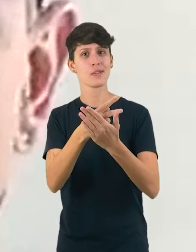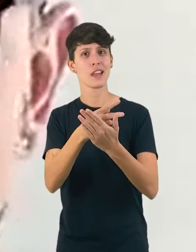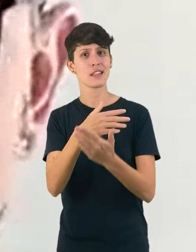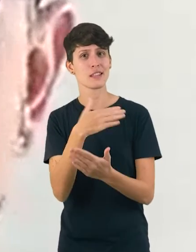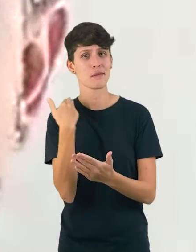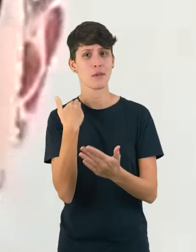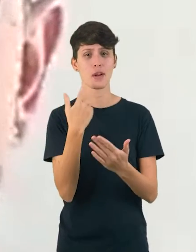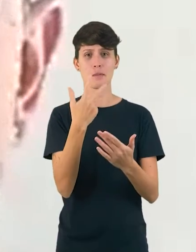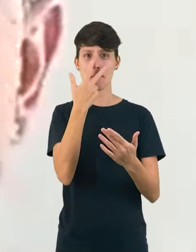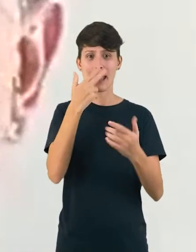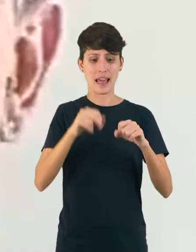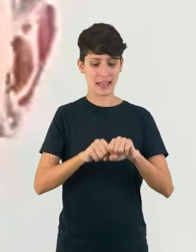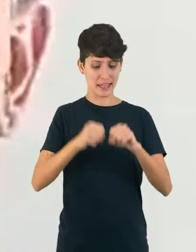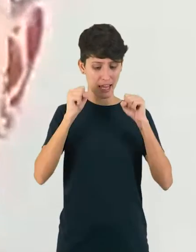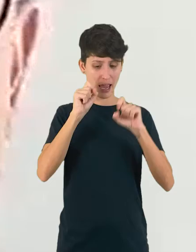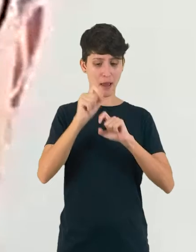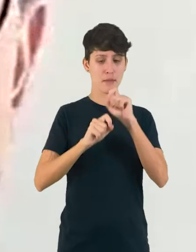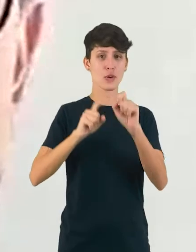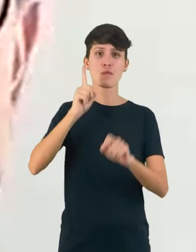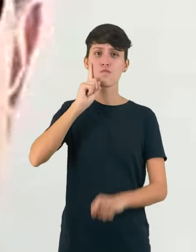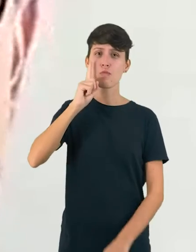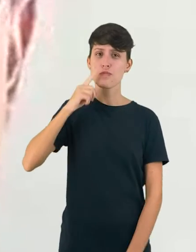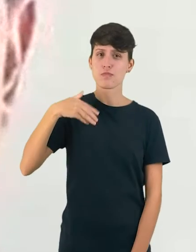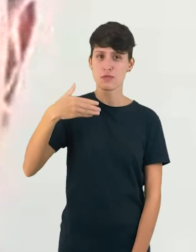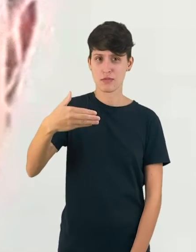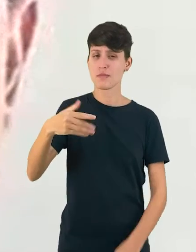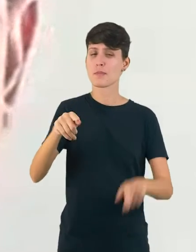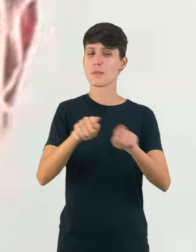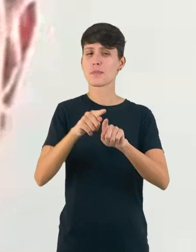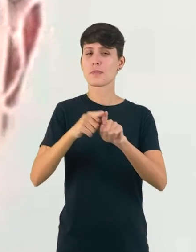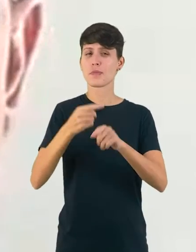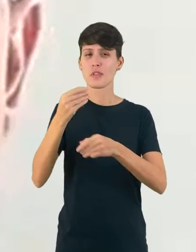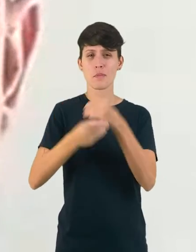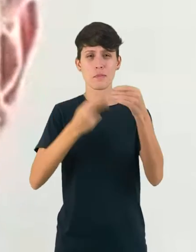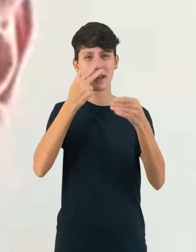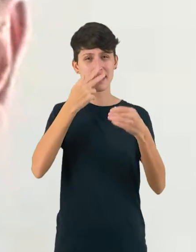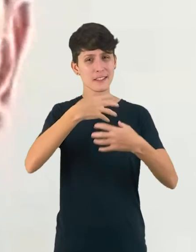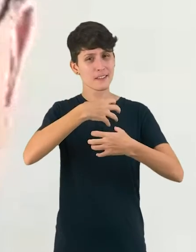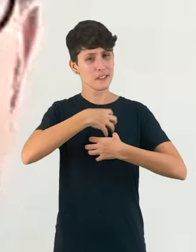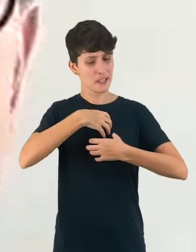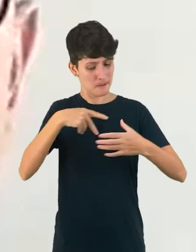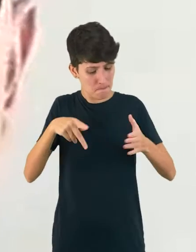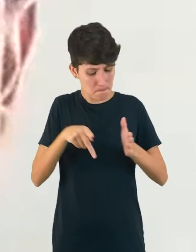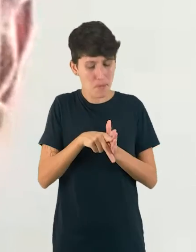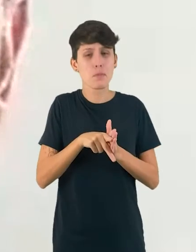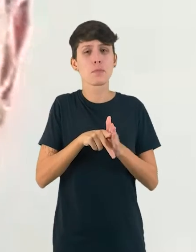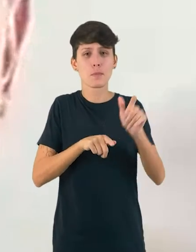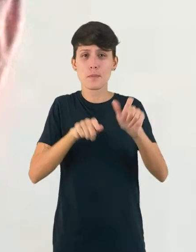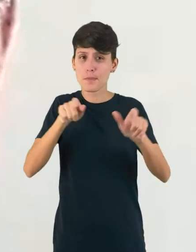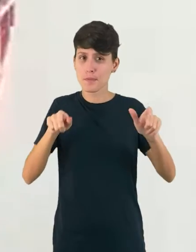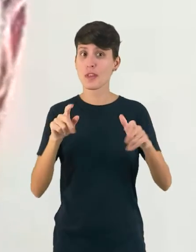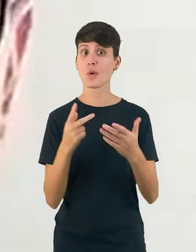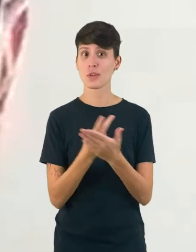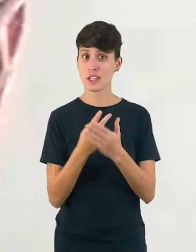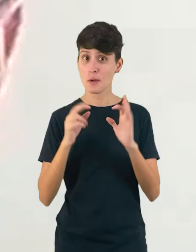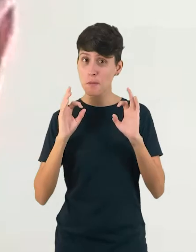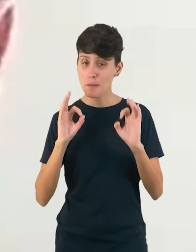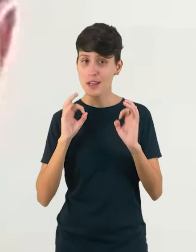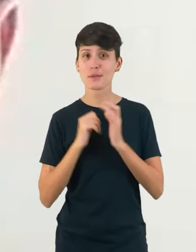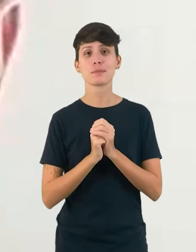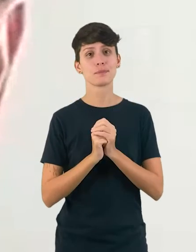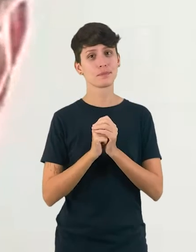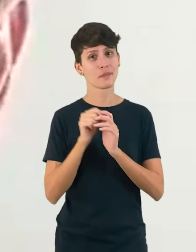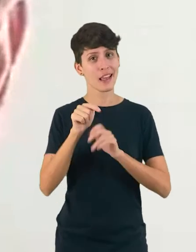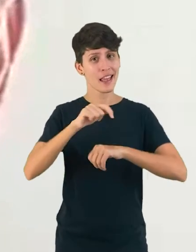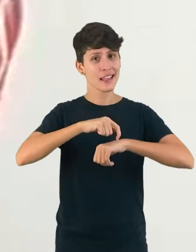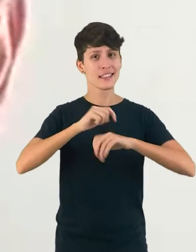enfrentamento do momento da morte como uma ruptura do cotidiano da vida e da luta como uma assimilação da própria